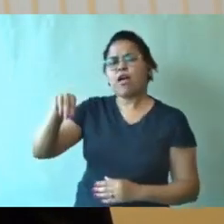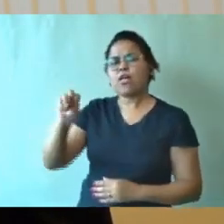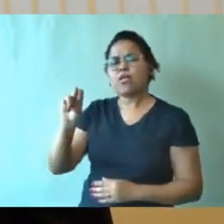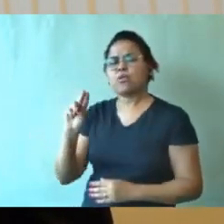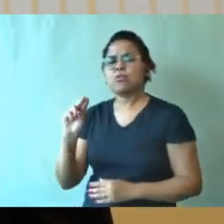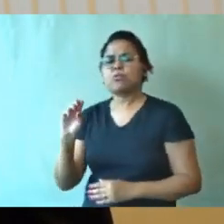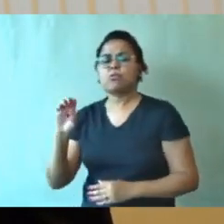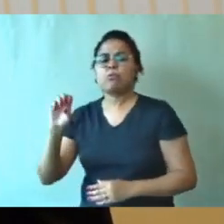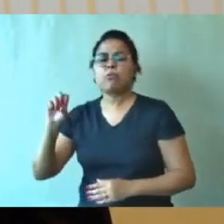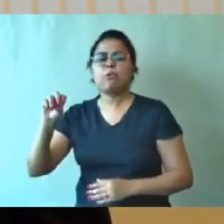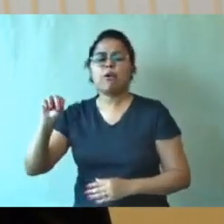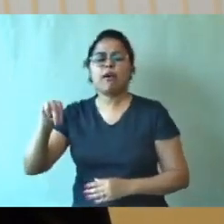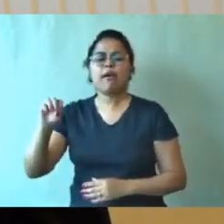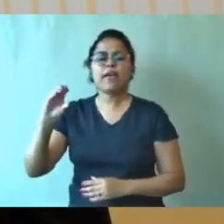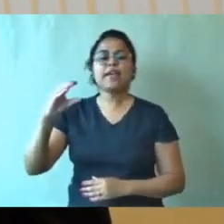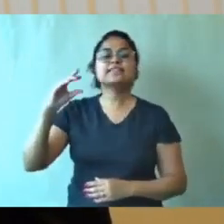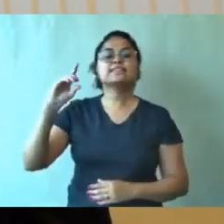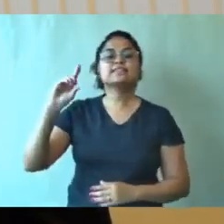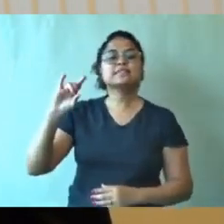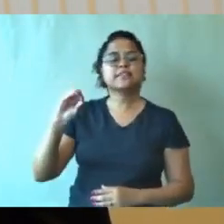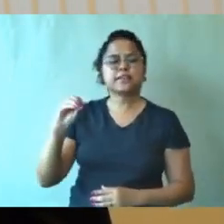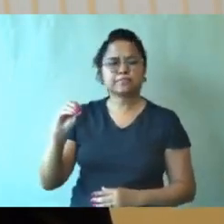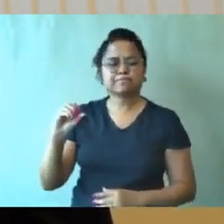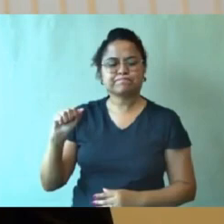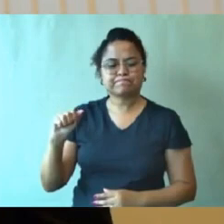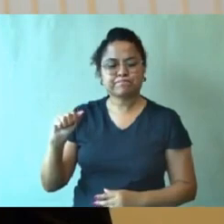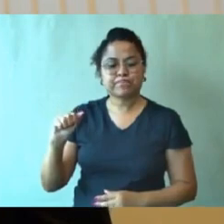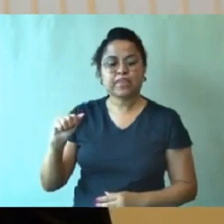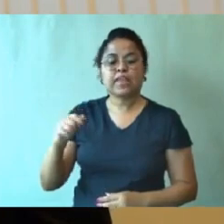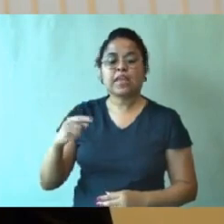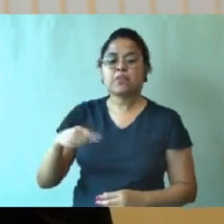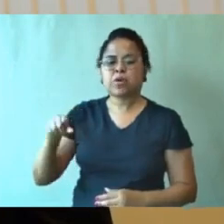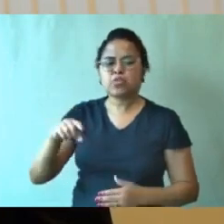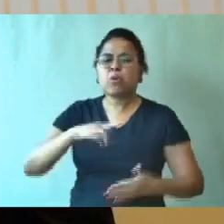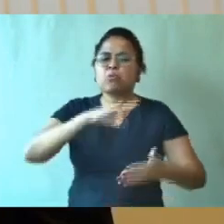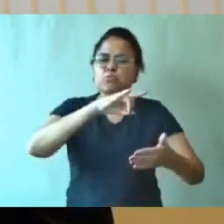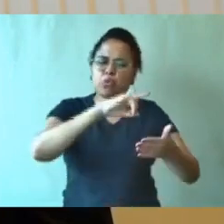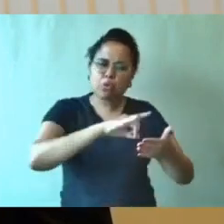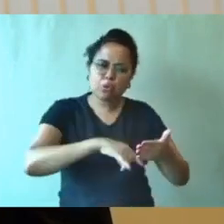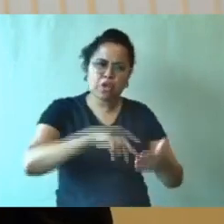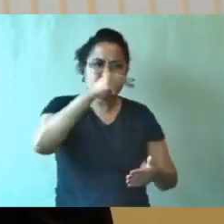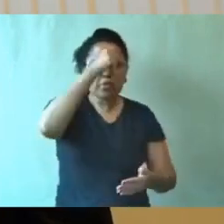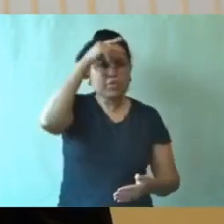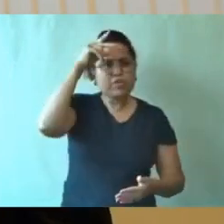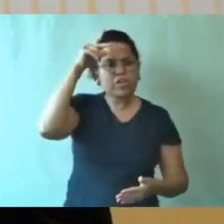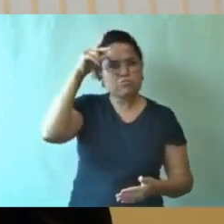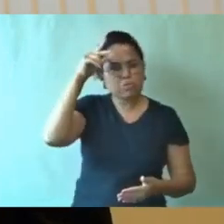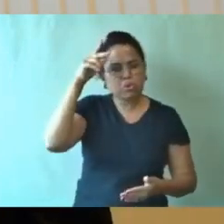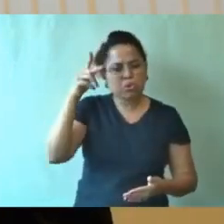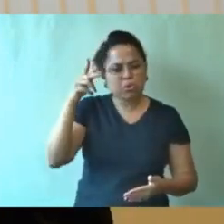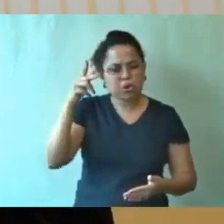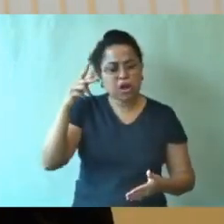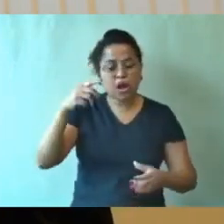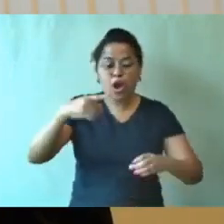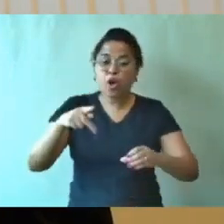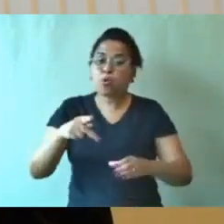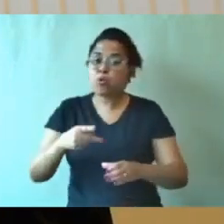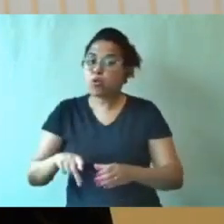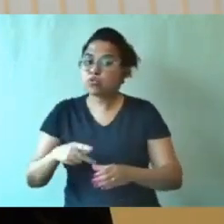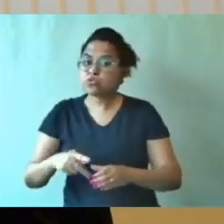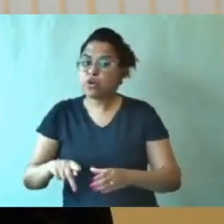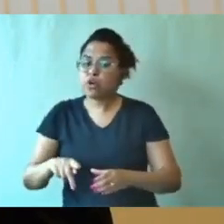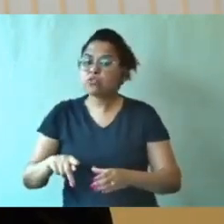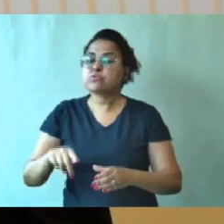Aí, ele mandou os documentos para a Prefeitura Municipal de Belo Horizonte, mandou para o consórcio mandou para a Prefeitura Municipal de